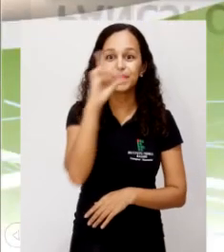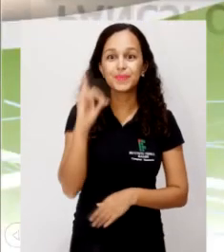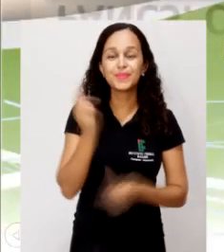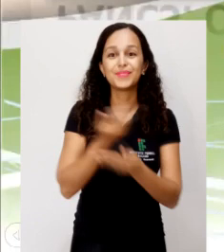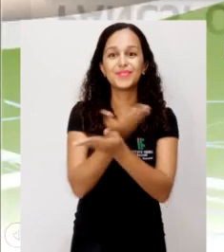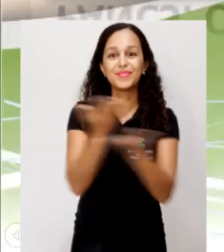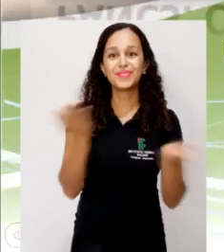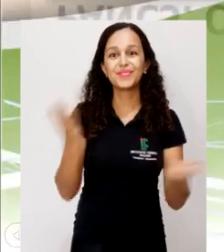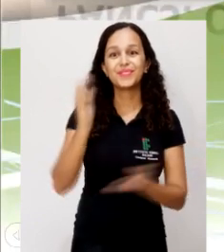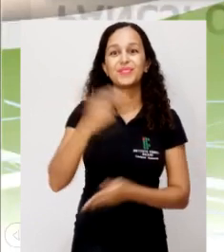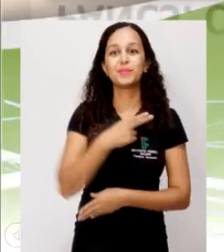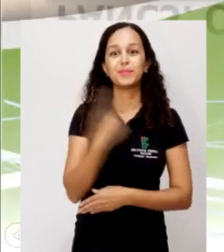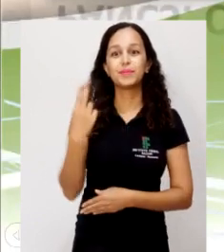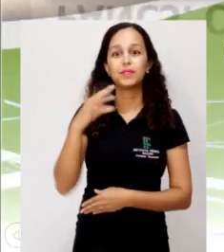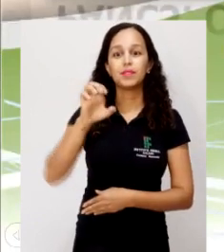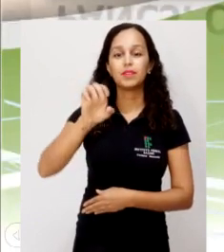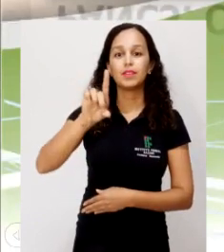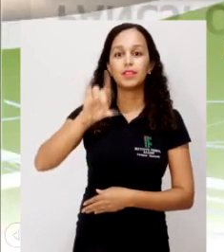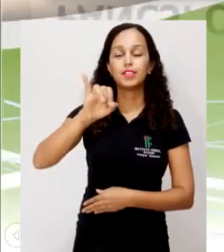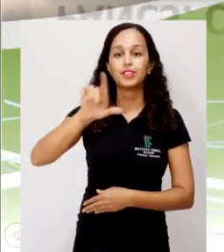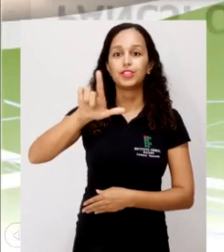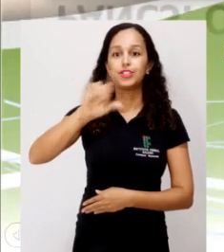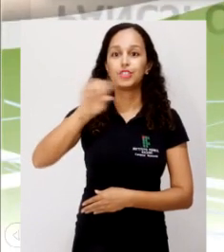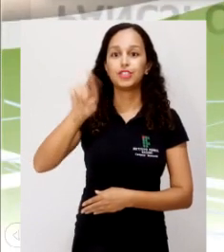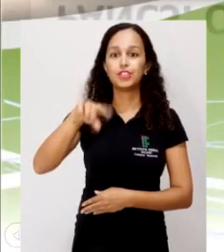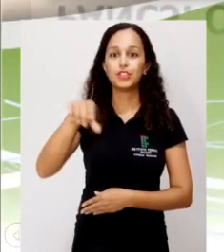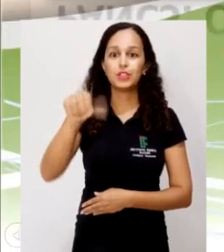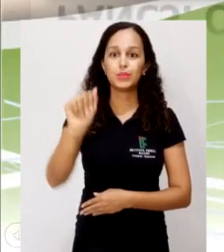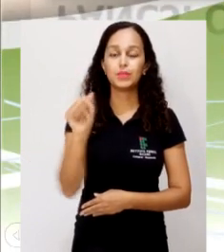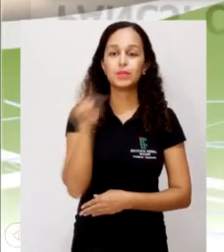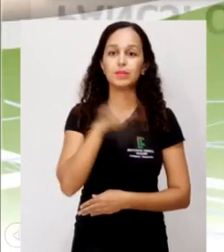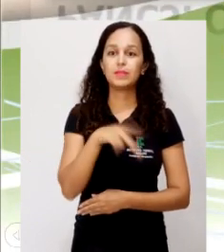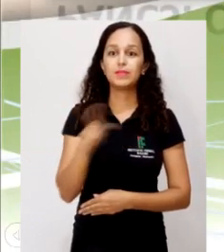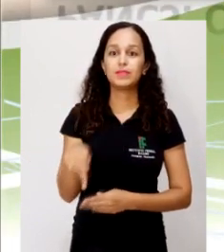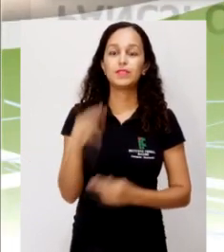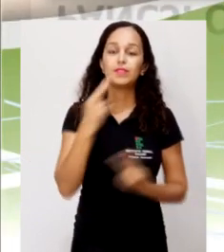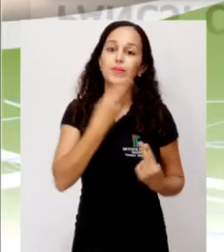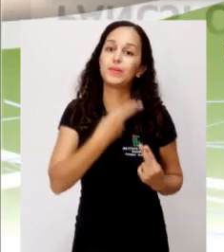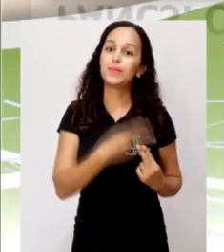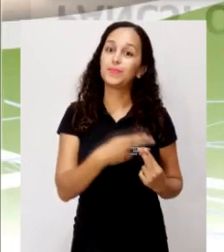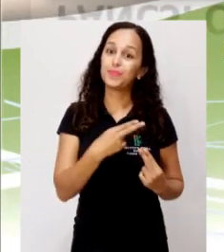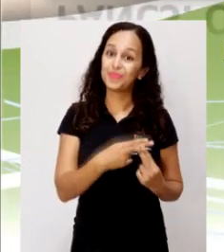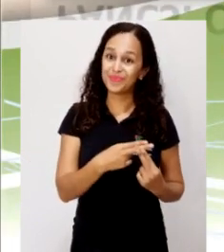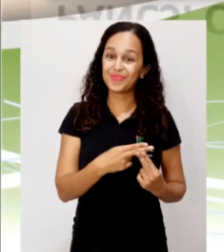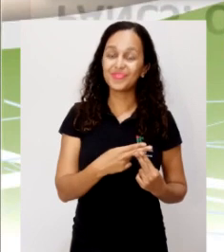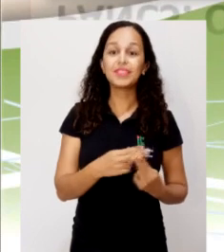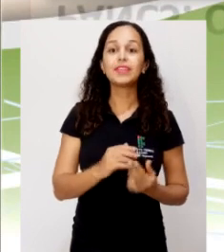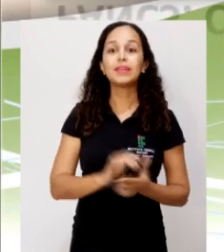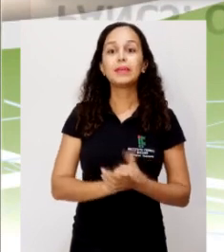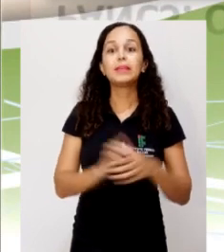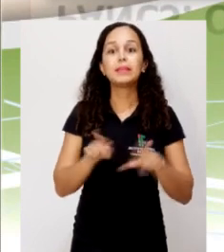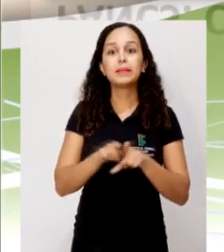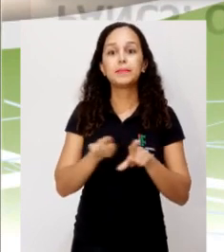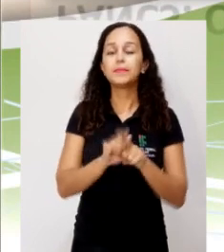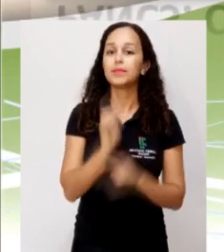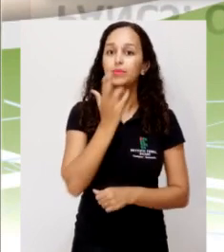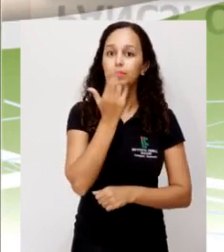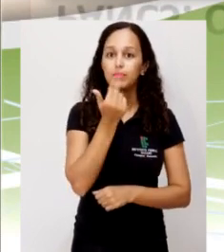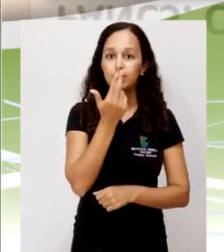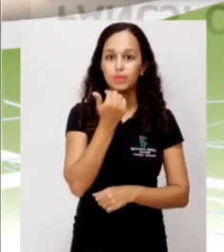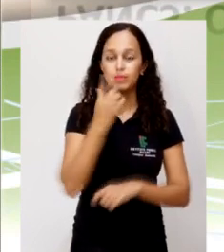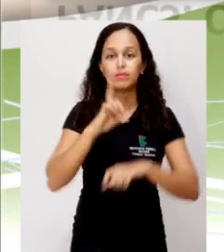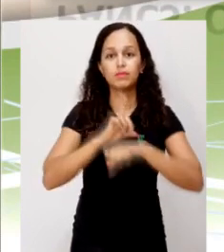Olá, bom dia a todos. Me chamo Edisa Nascimento, sou professora do Instituto Federal Baiano, do campus